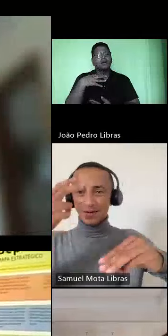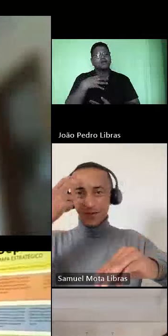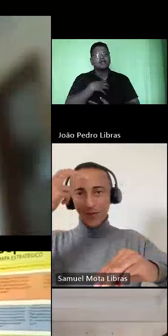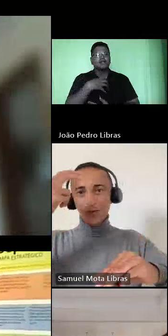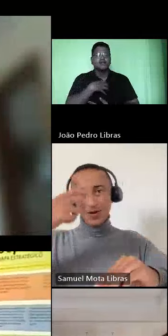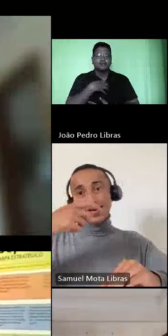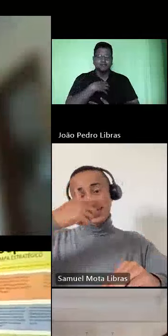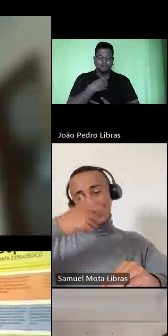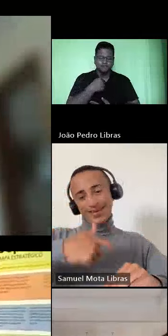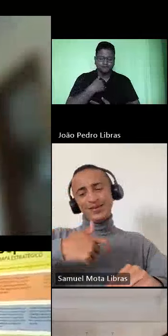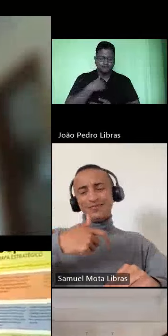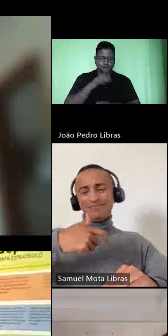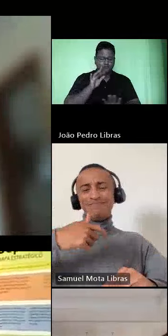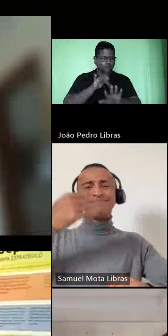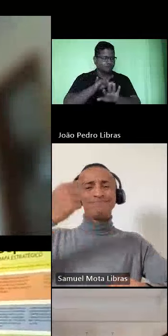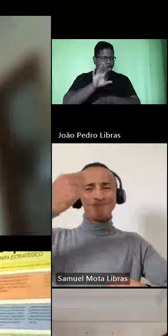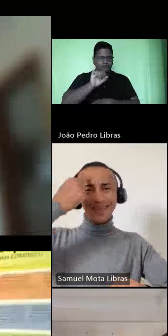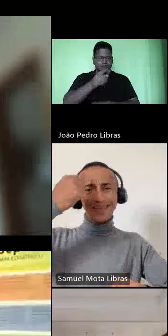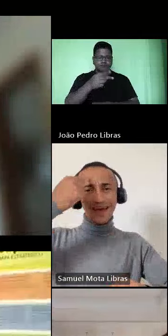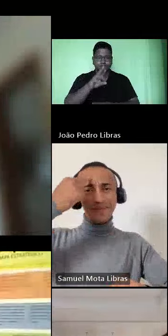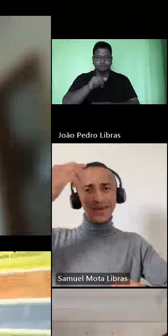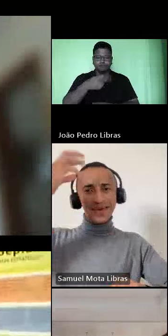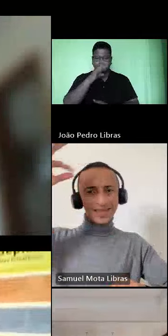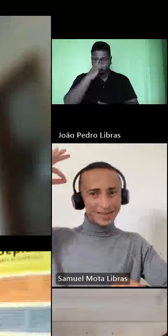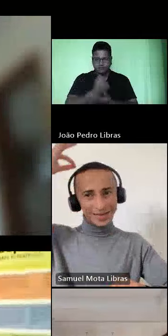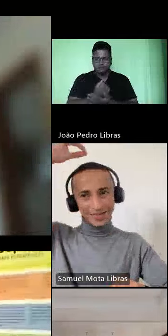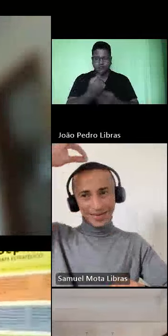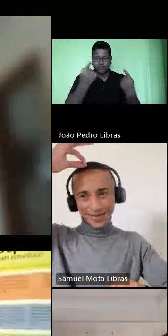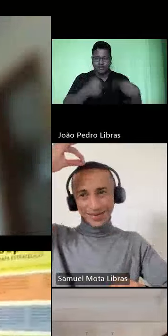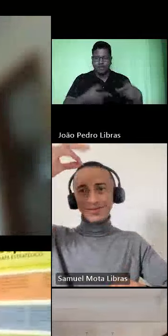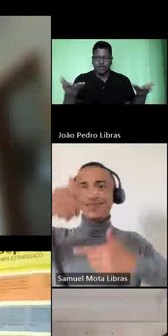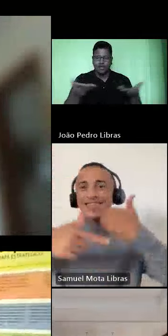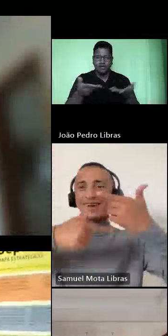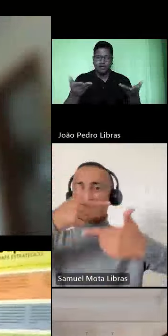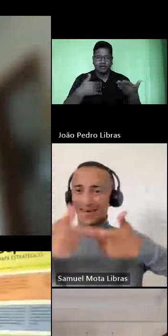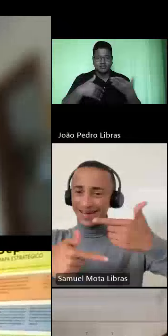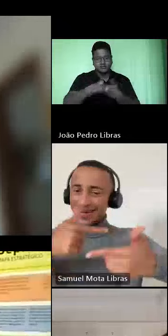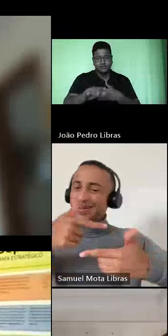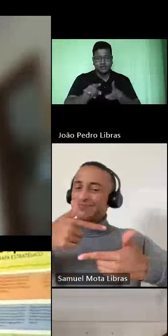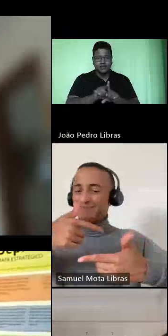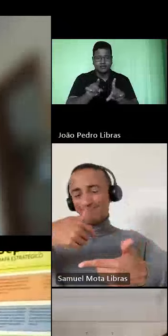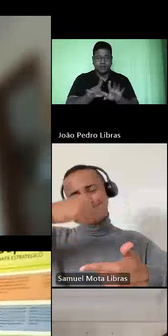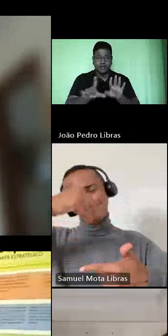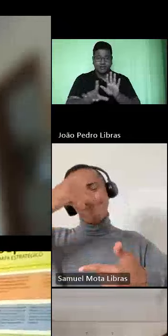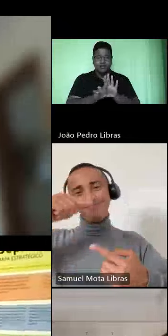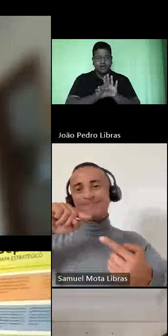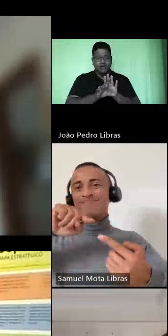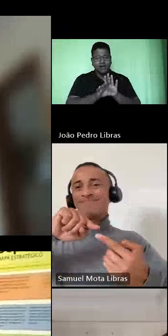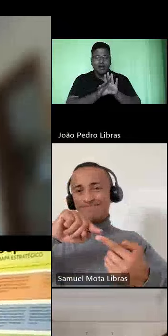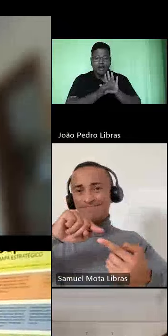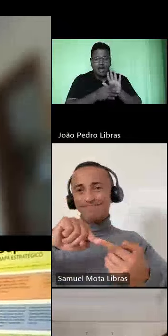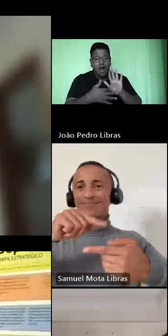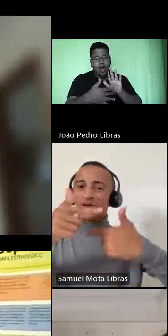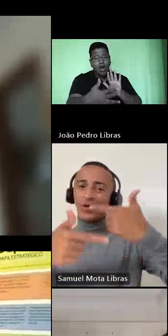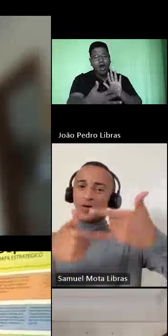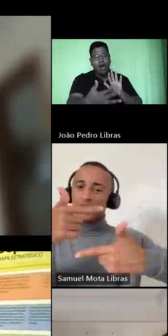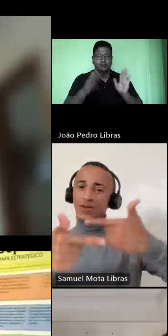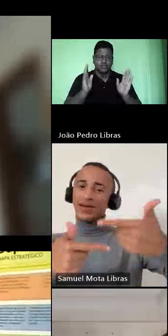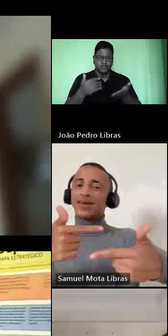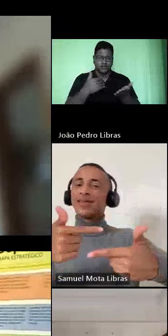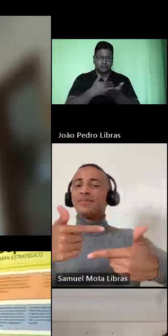aqui a ceplan e que eu aceitei o desafio de fazer né de dar dar seguimento ao legado que a lean tinha iniciado e a